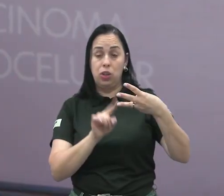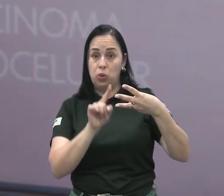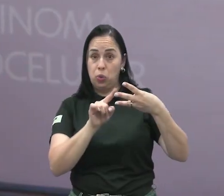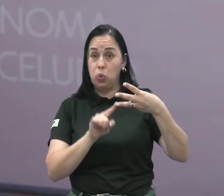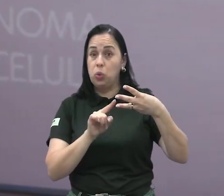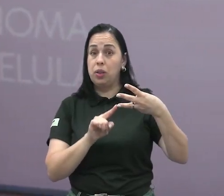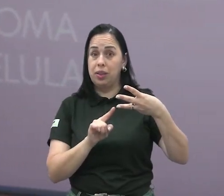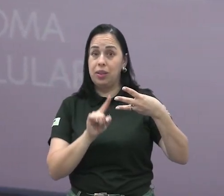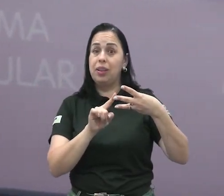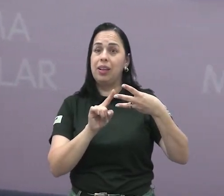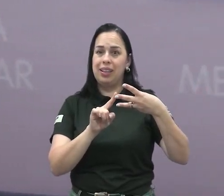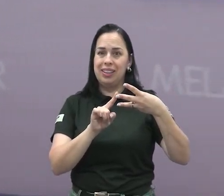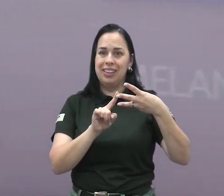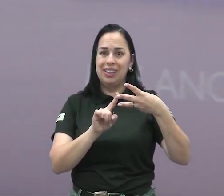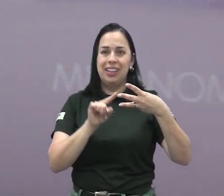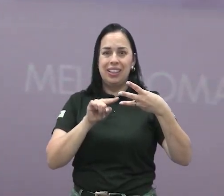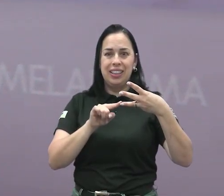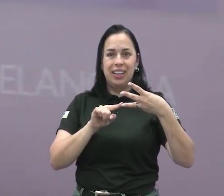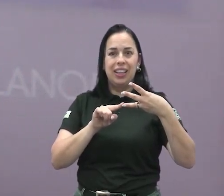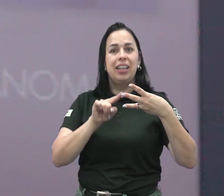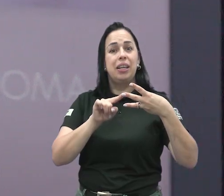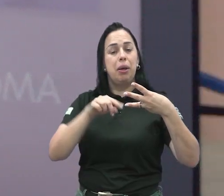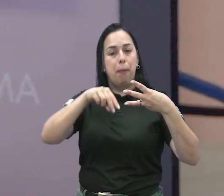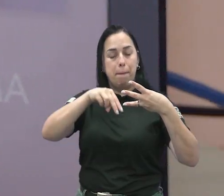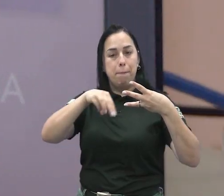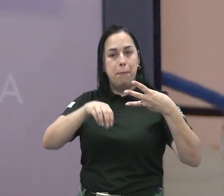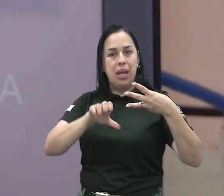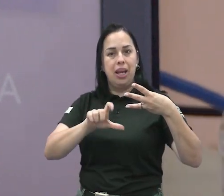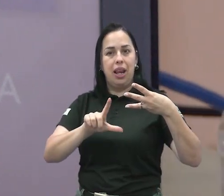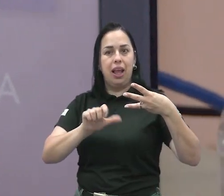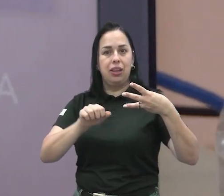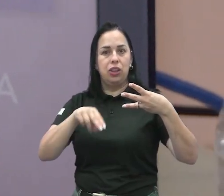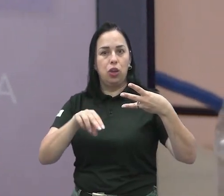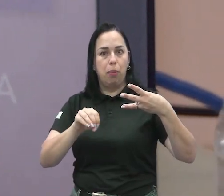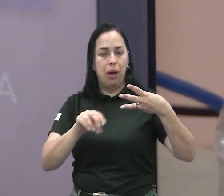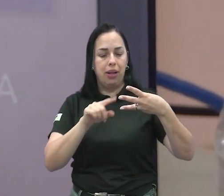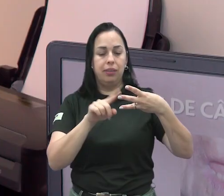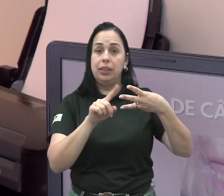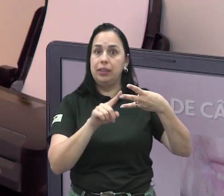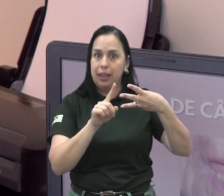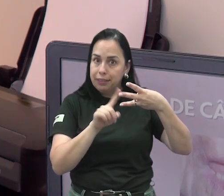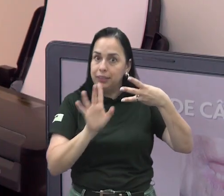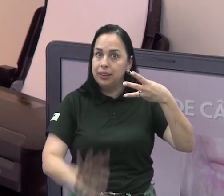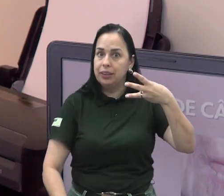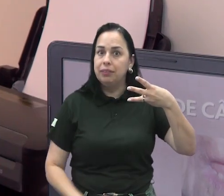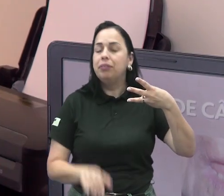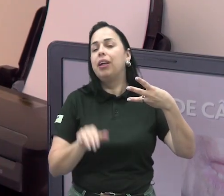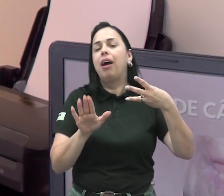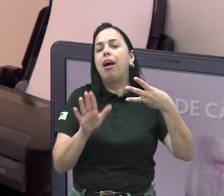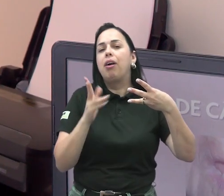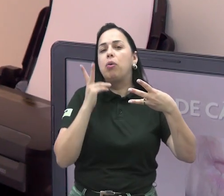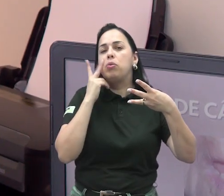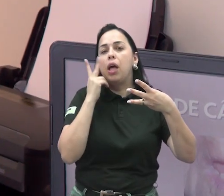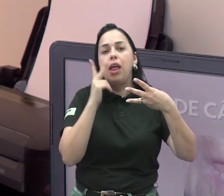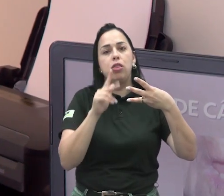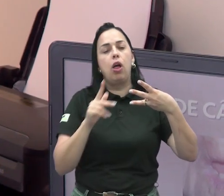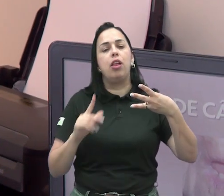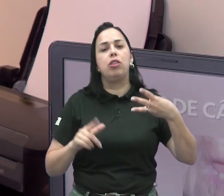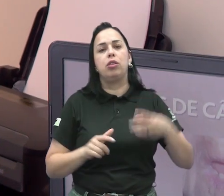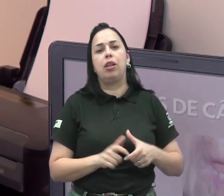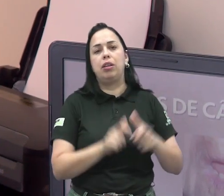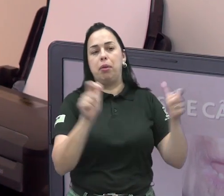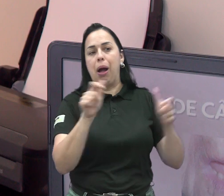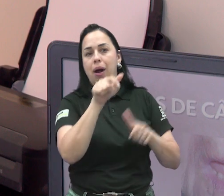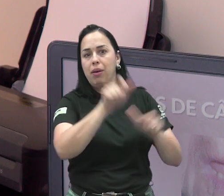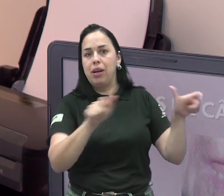mas além dele existem o carcinoma espinocelular e o melanoma. O carcinoma basocelular, ele costuma ser mais